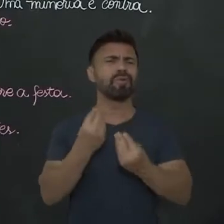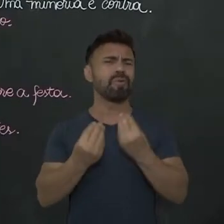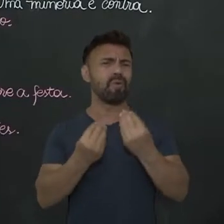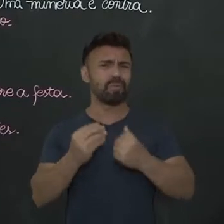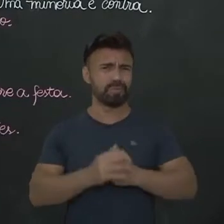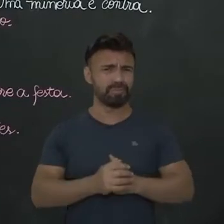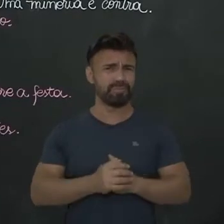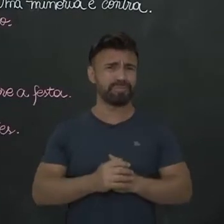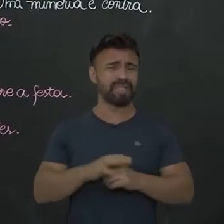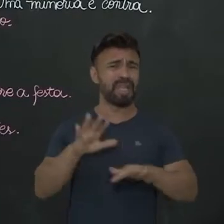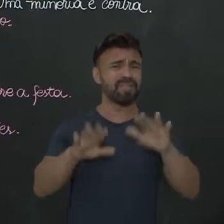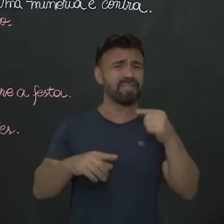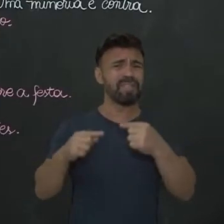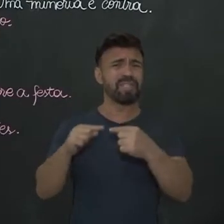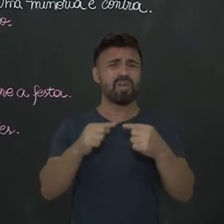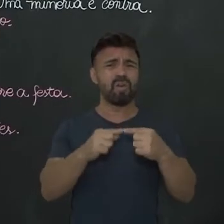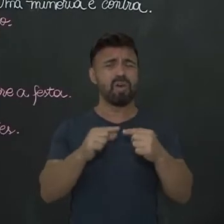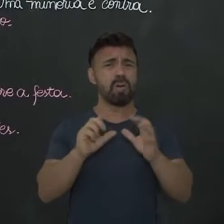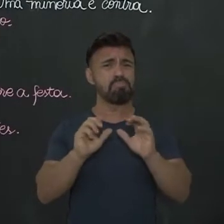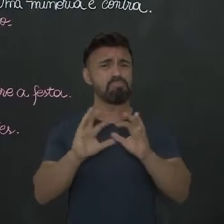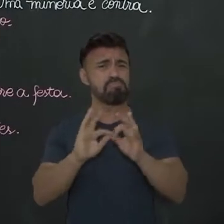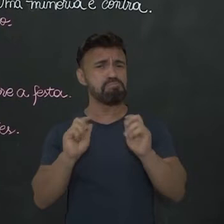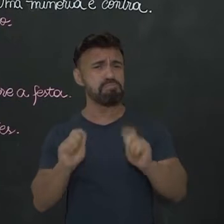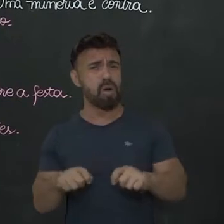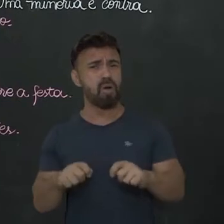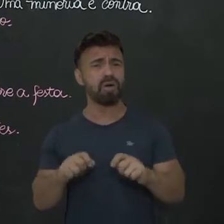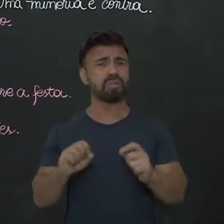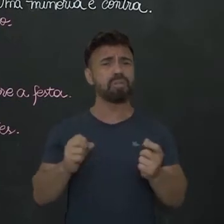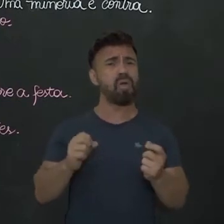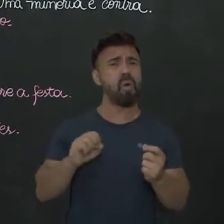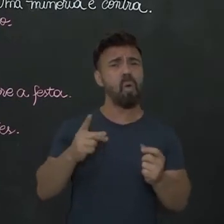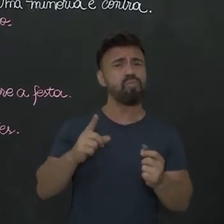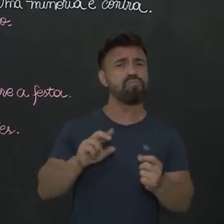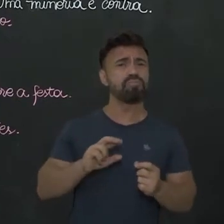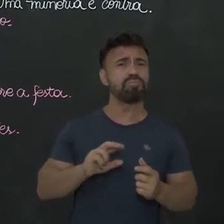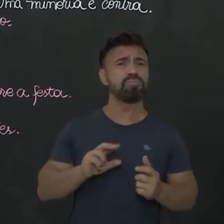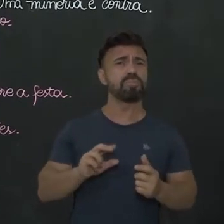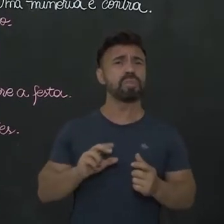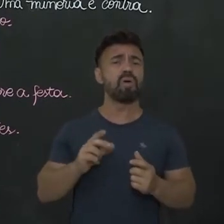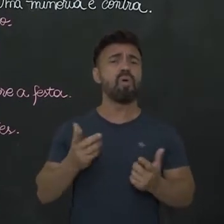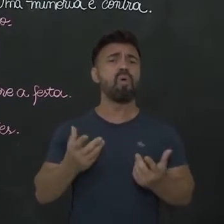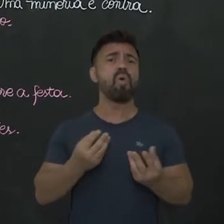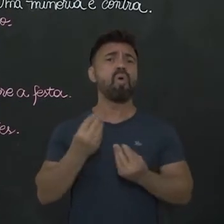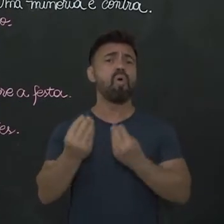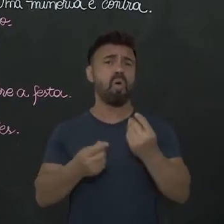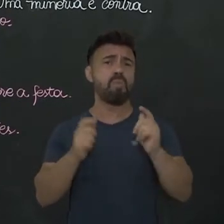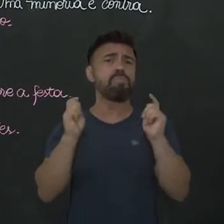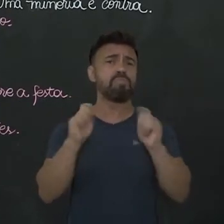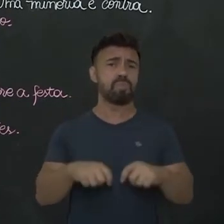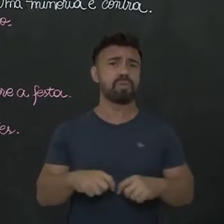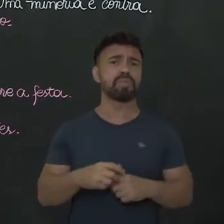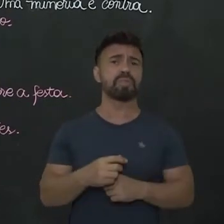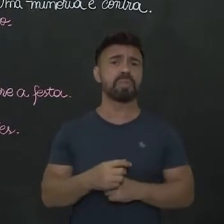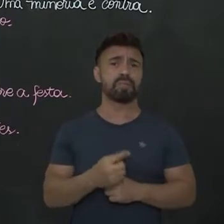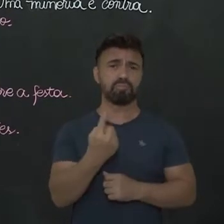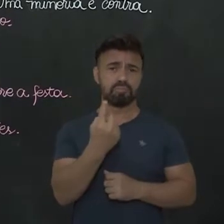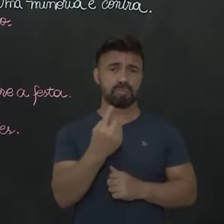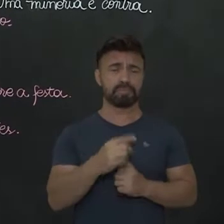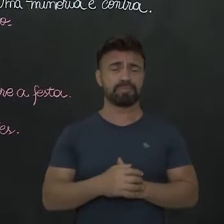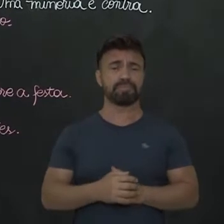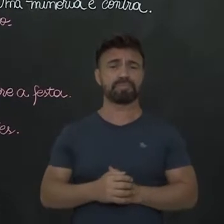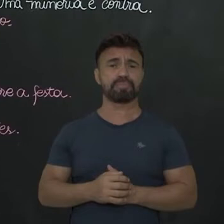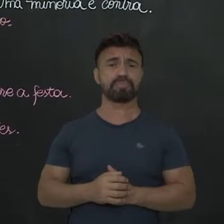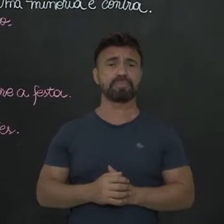concordância. Muitas vezes essa concordância vai ser permitida de mais de uma forma ou apenas com uma possibilidade. A gente precisa ficar